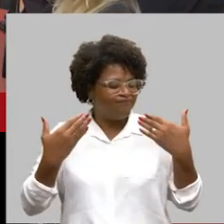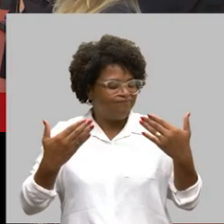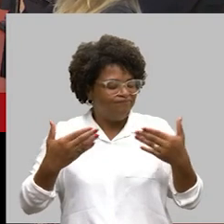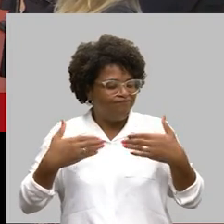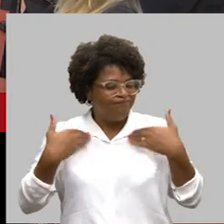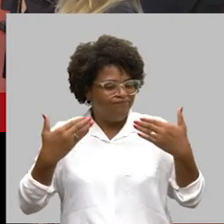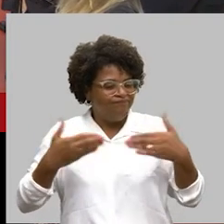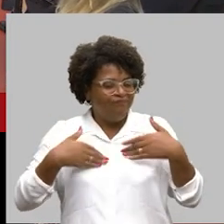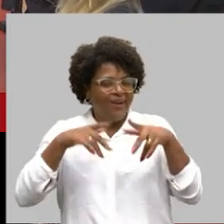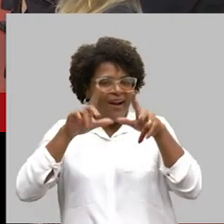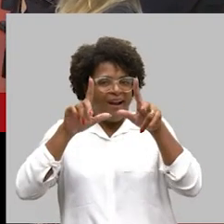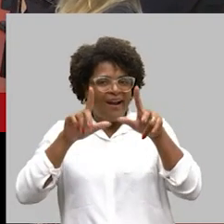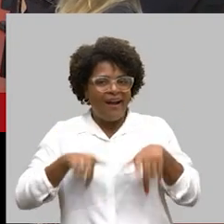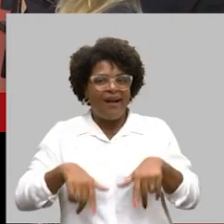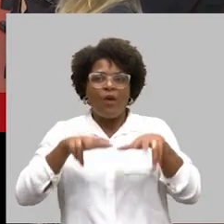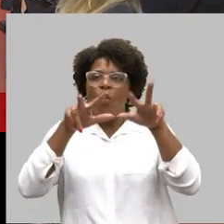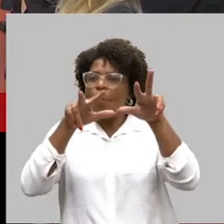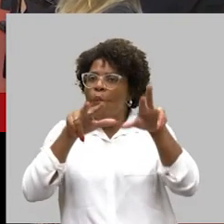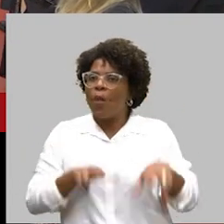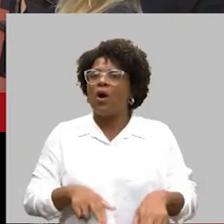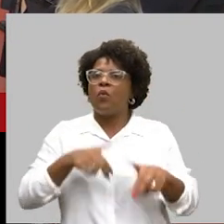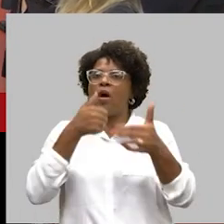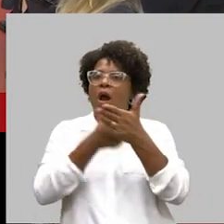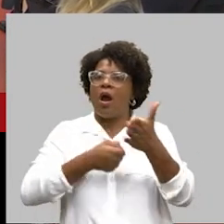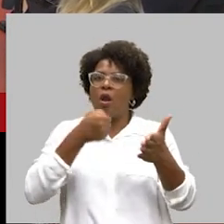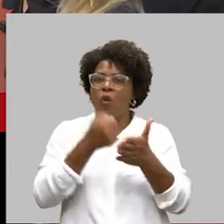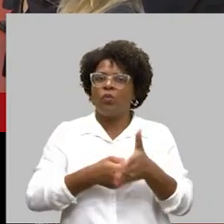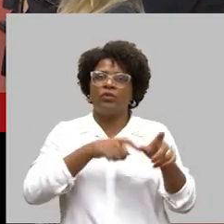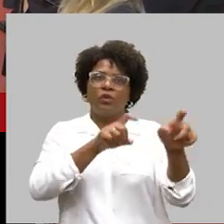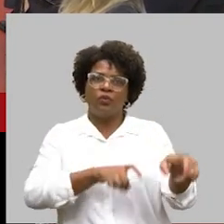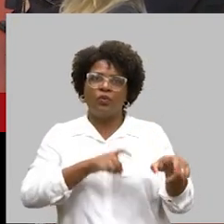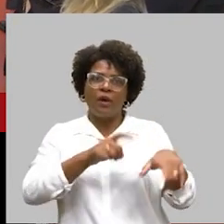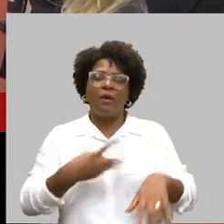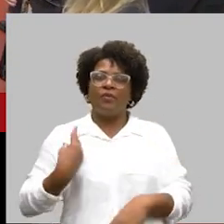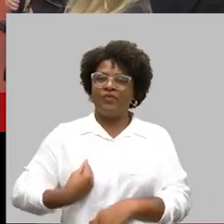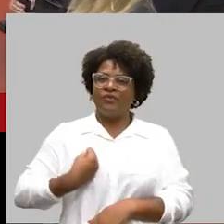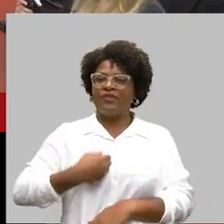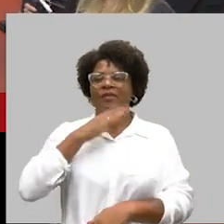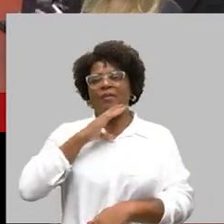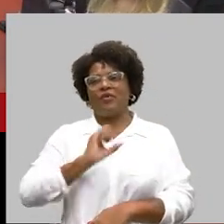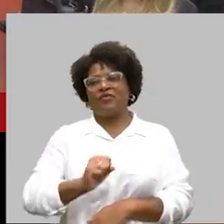luta da Educação do campo e no campo viva Paulo Freire Bom